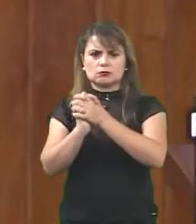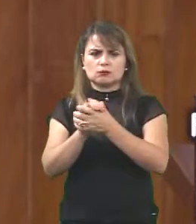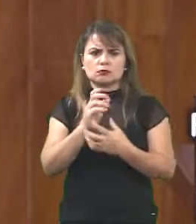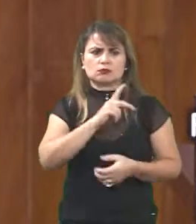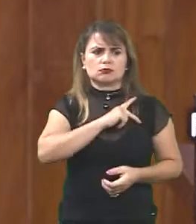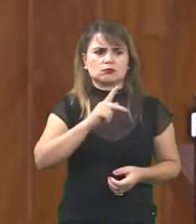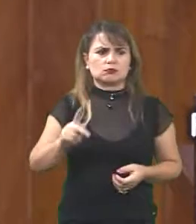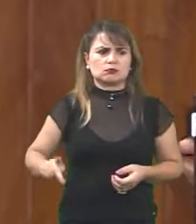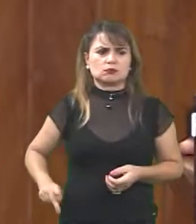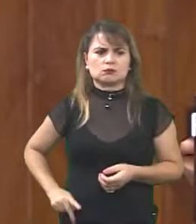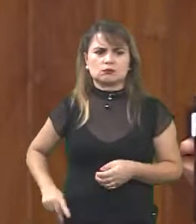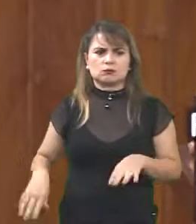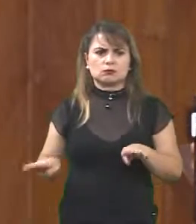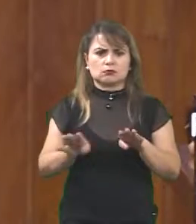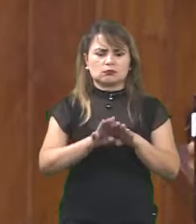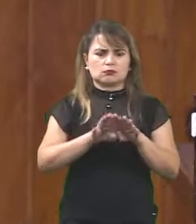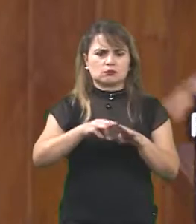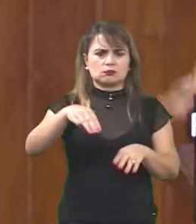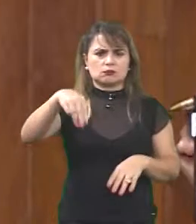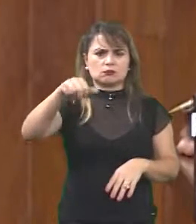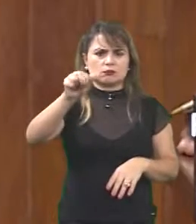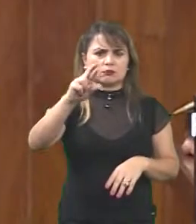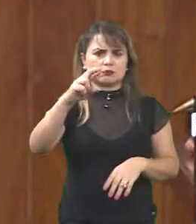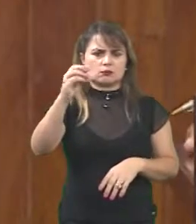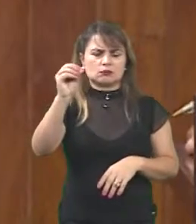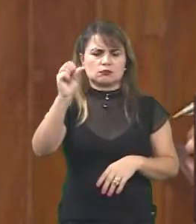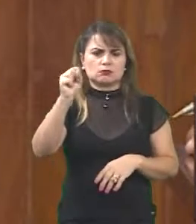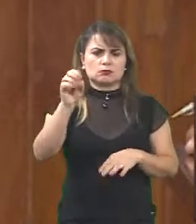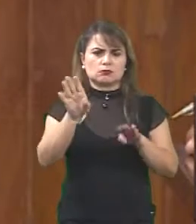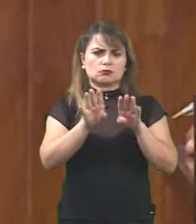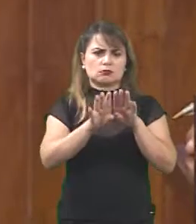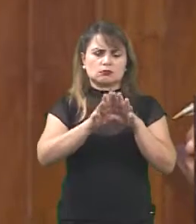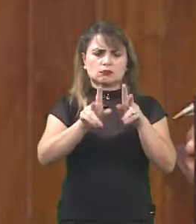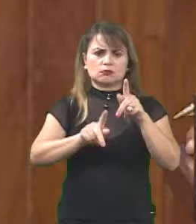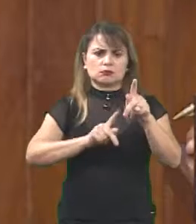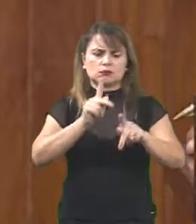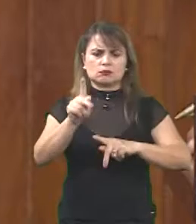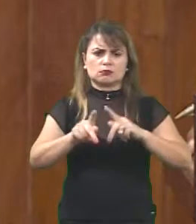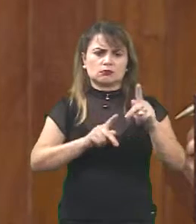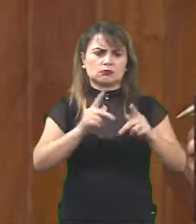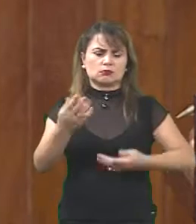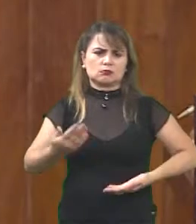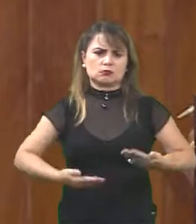Marcos Rezende, a população presente, servidores da nossa casa,